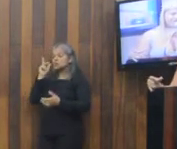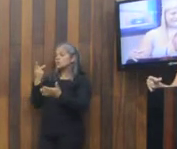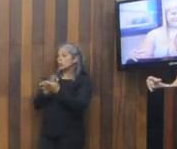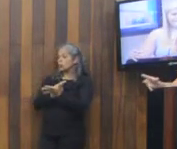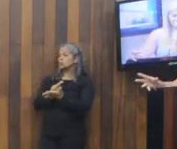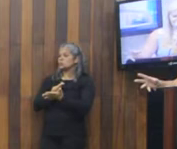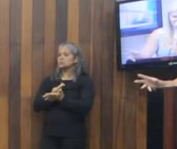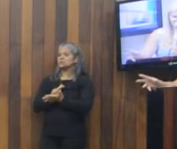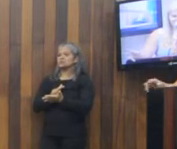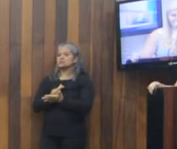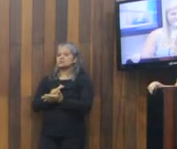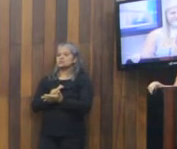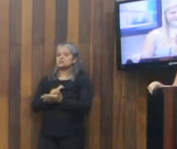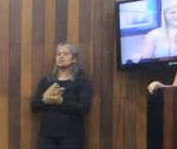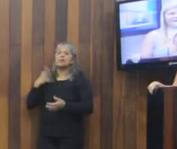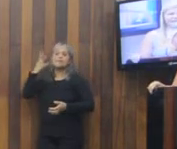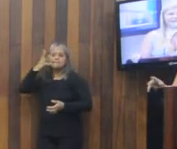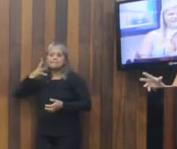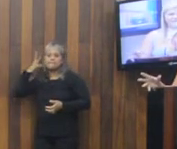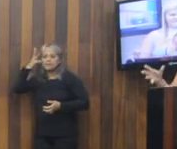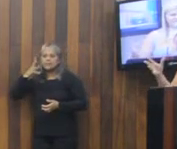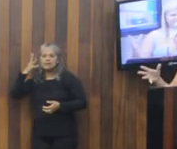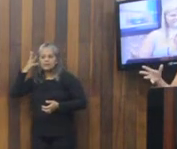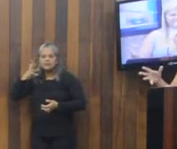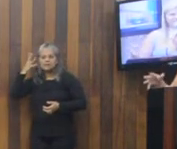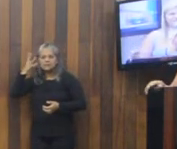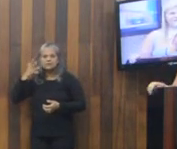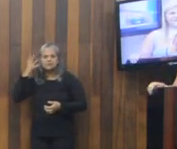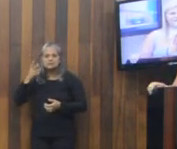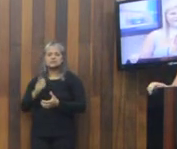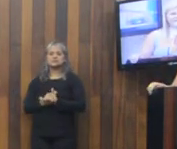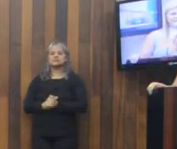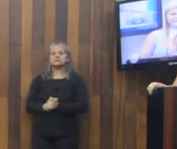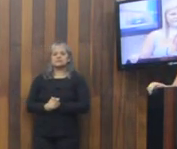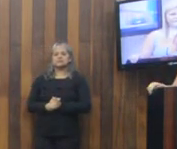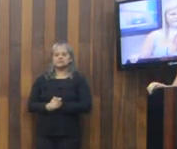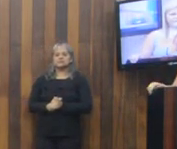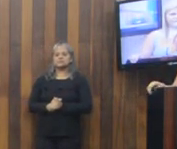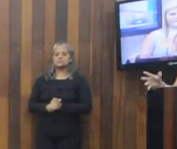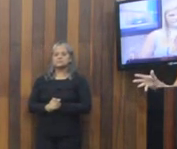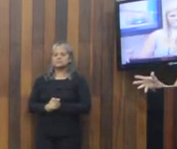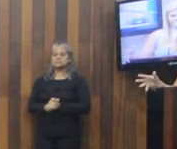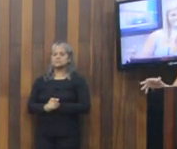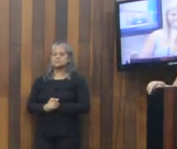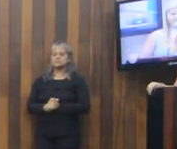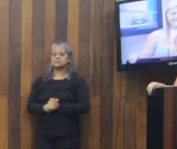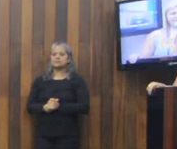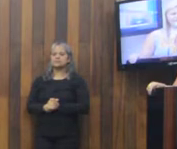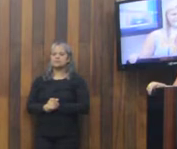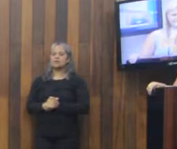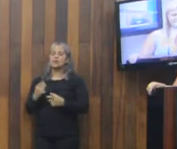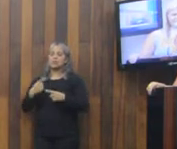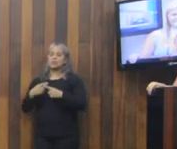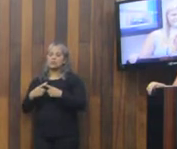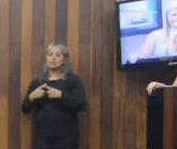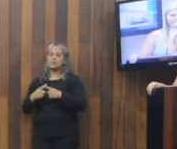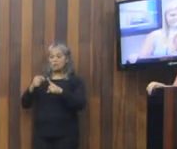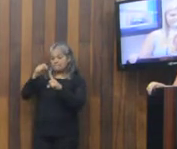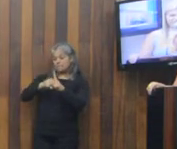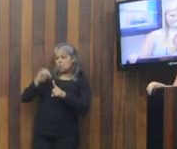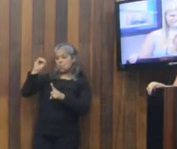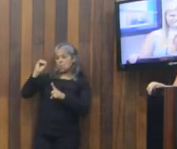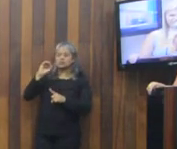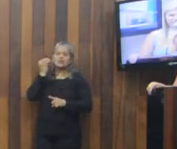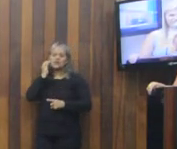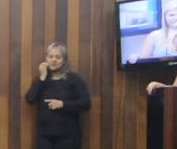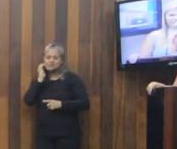anteontem, nós realizamos uma palestra, que foi a palestra finalizando, né, o Outubro Rosa, e nós realizamos lá com a presença